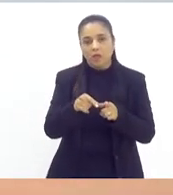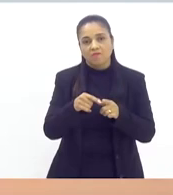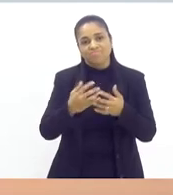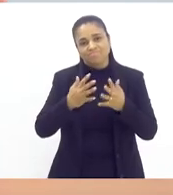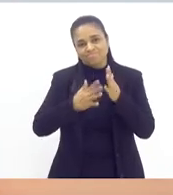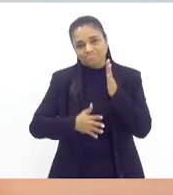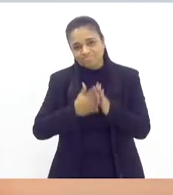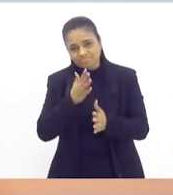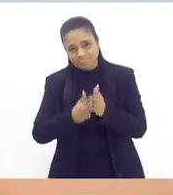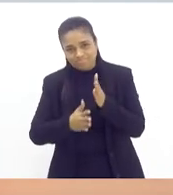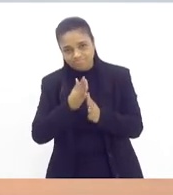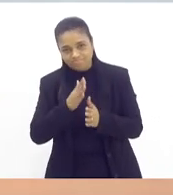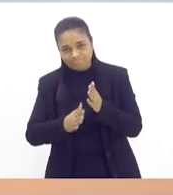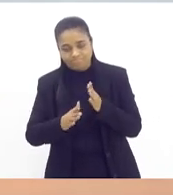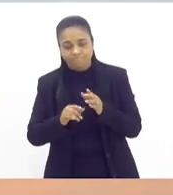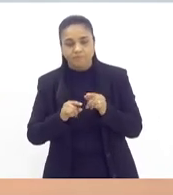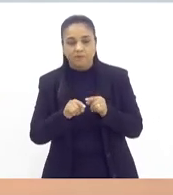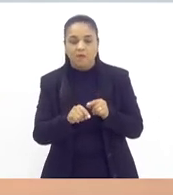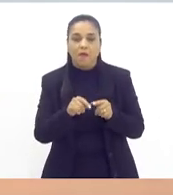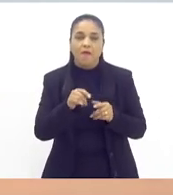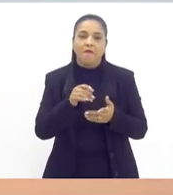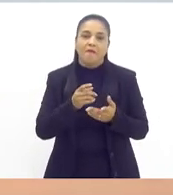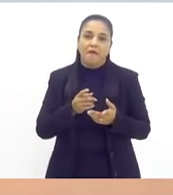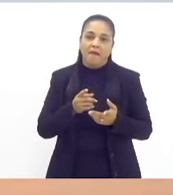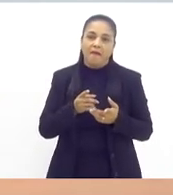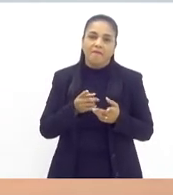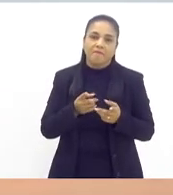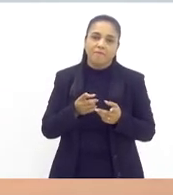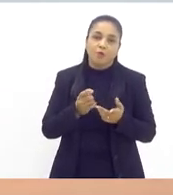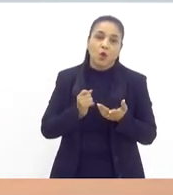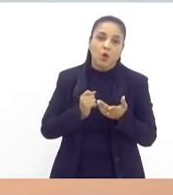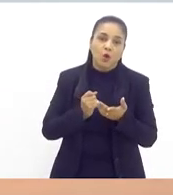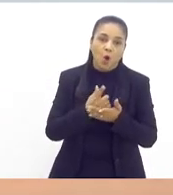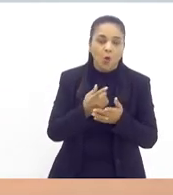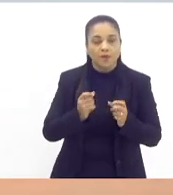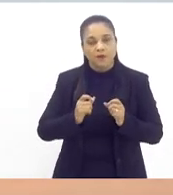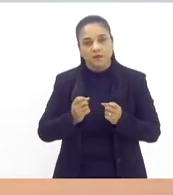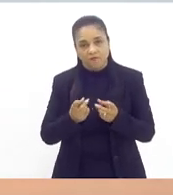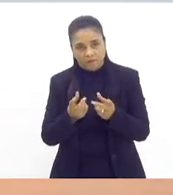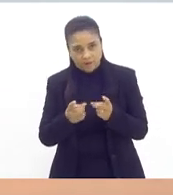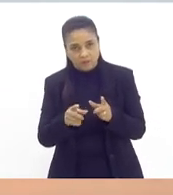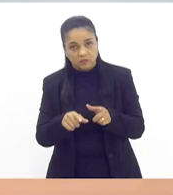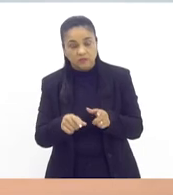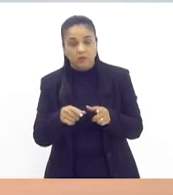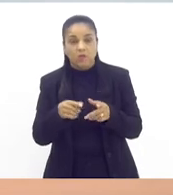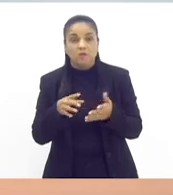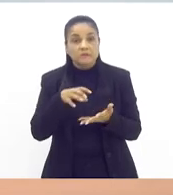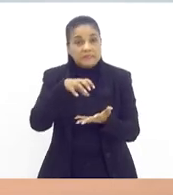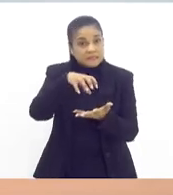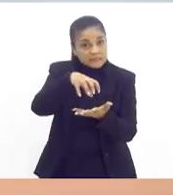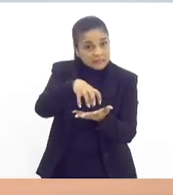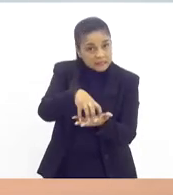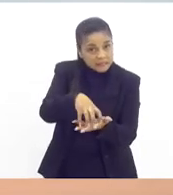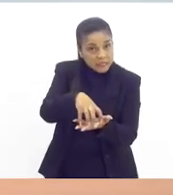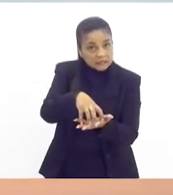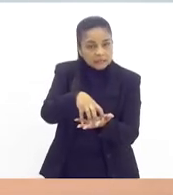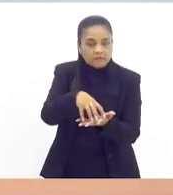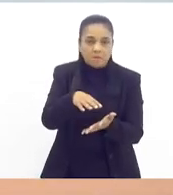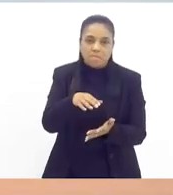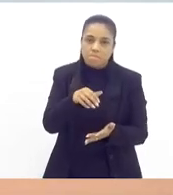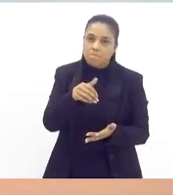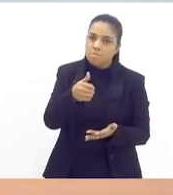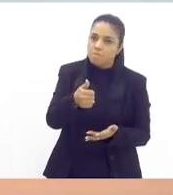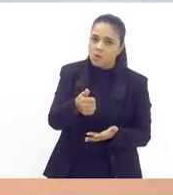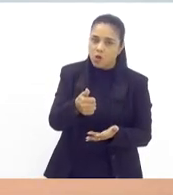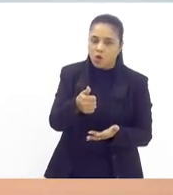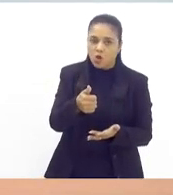para o contribuinte. Eu acho que a perda de autonomia é muito pequena, e o ganho com esse modelo de arrecadação centralizada é muito grande. Muito grande,